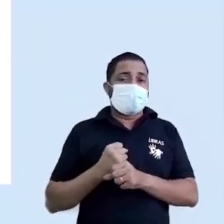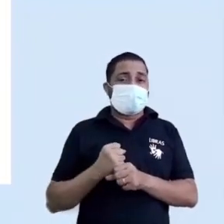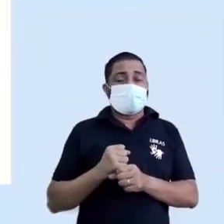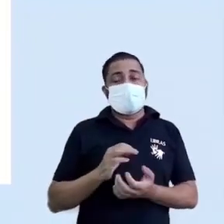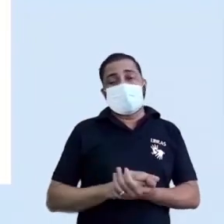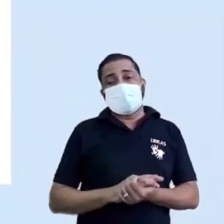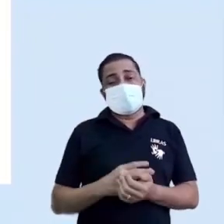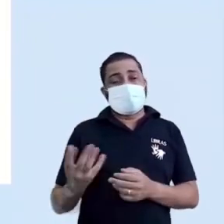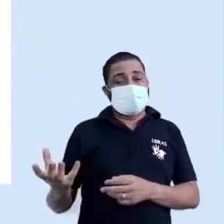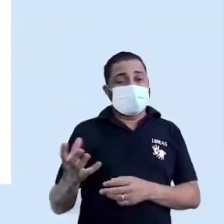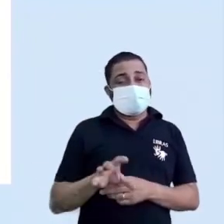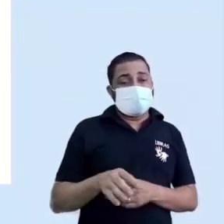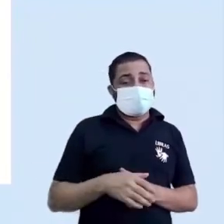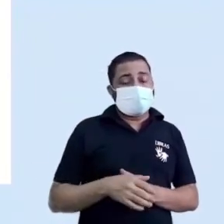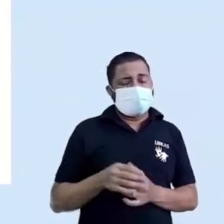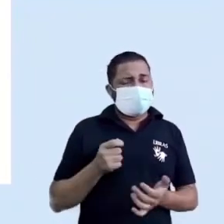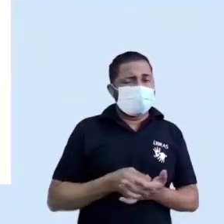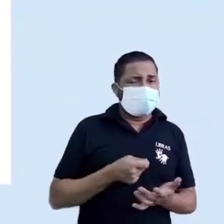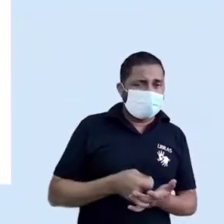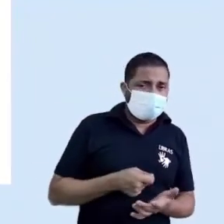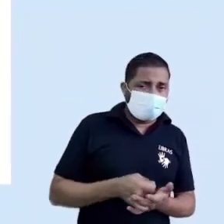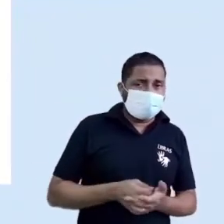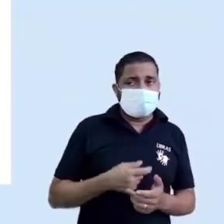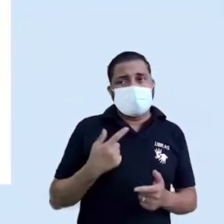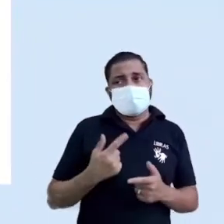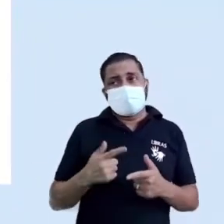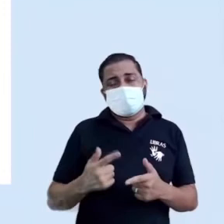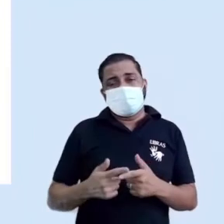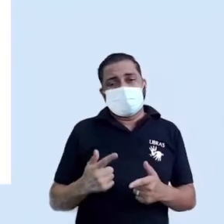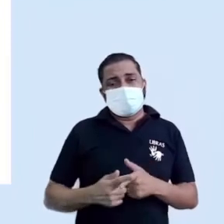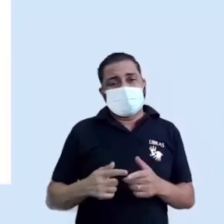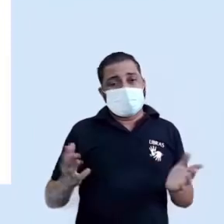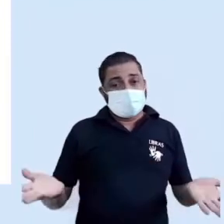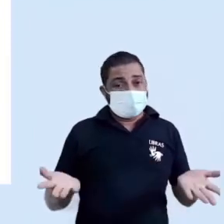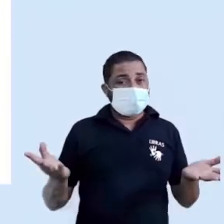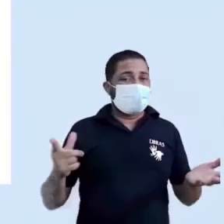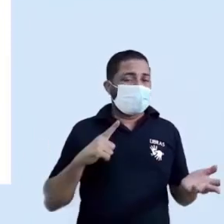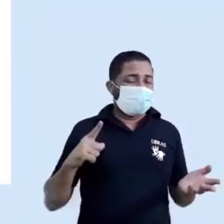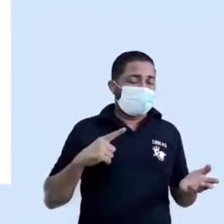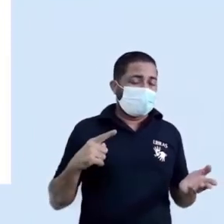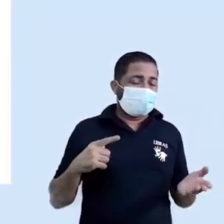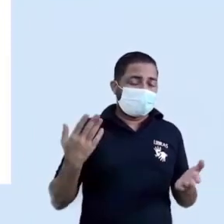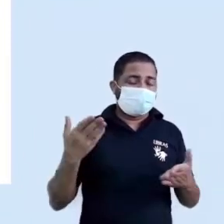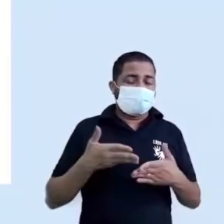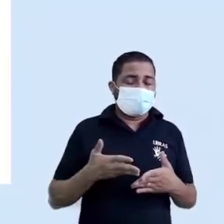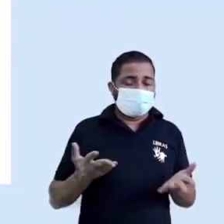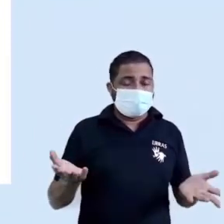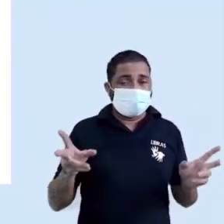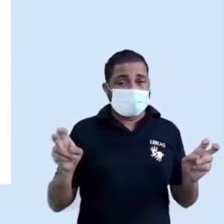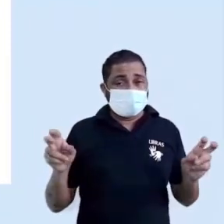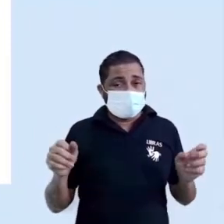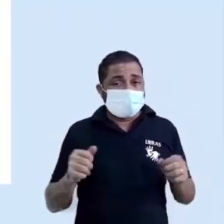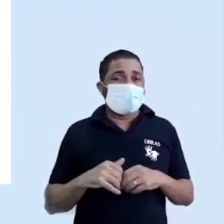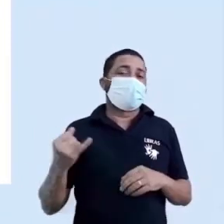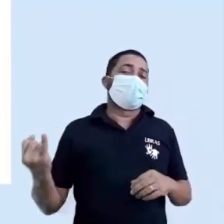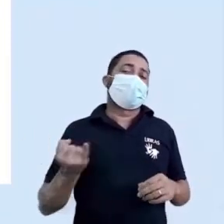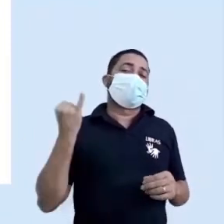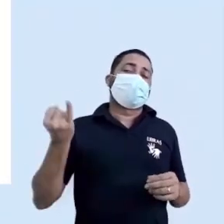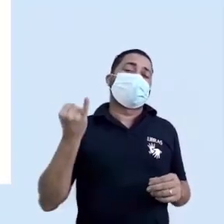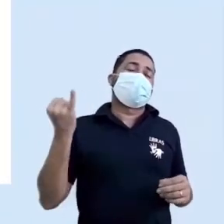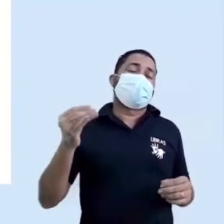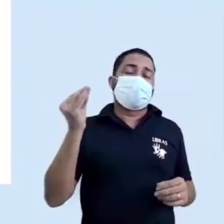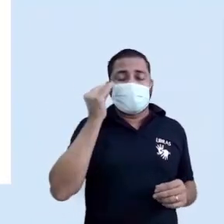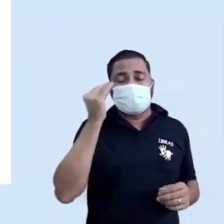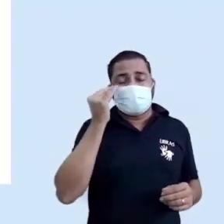gente trouxe isso, inclusive, de propósito, por causa da celeuma que isso tem causado ultimamente, né? Então é importante a